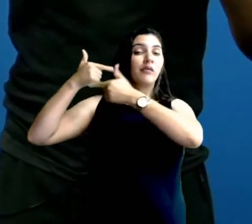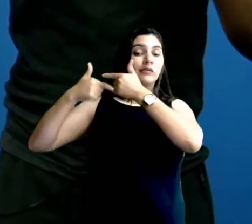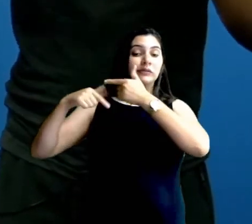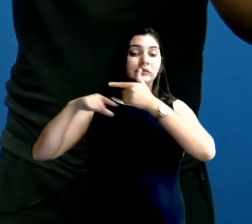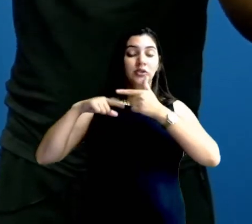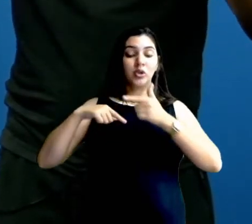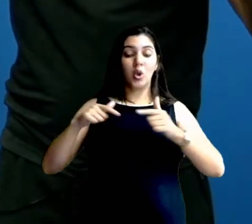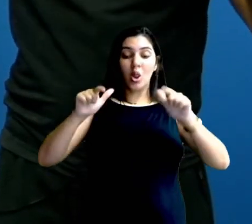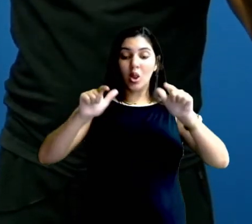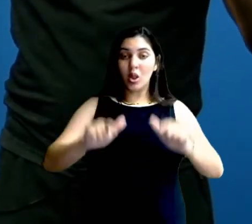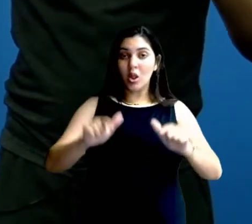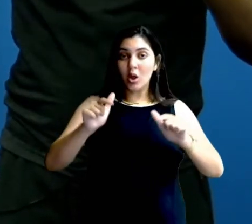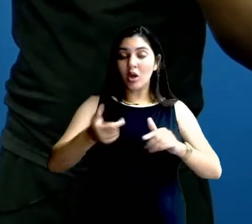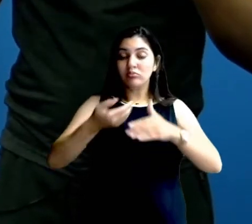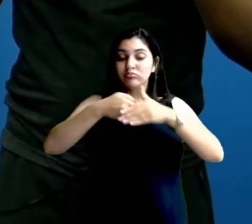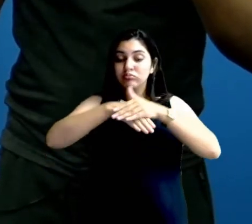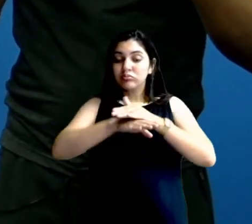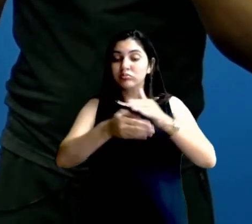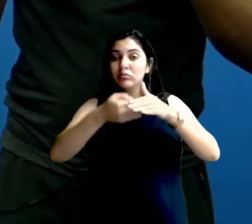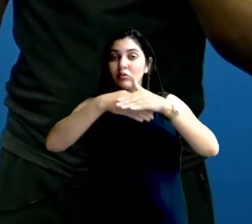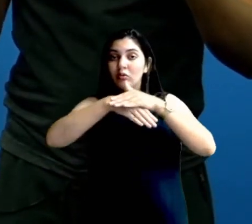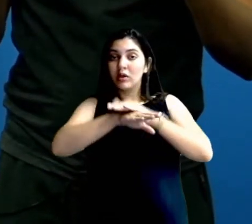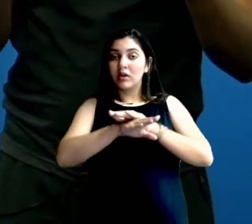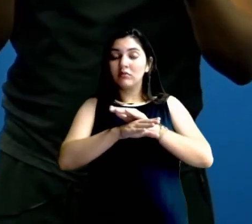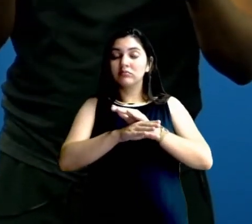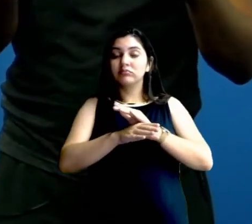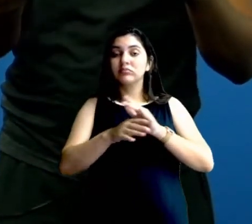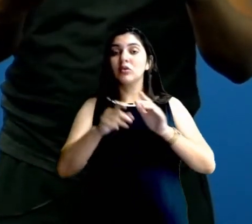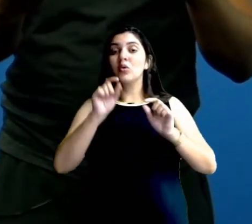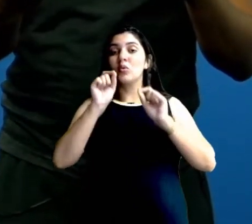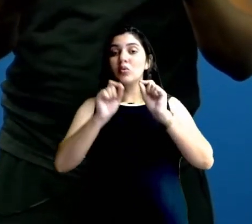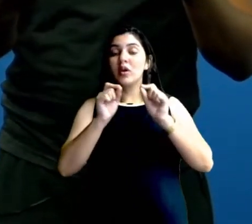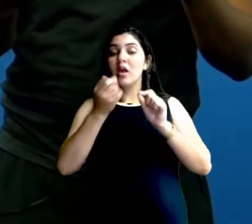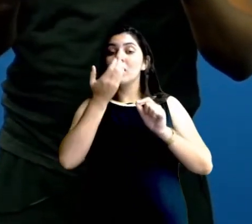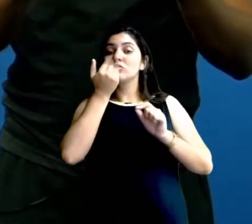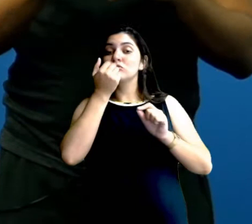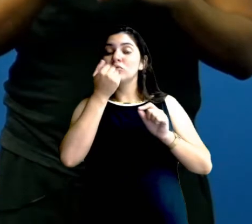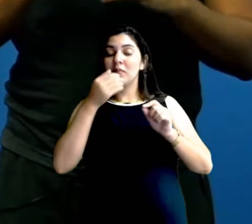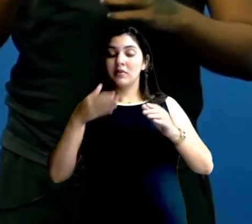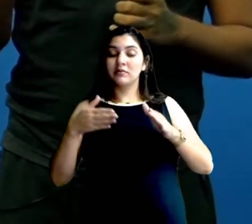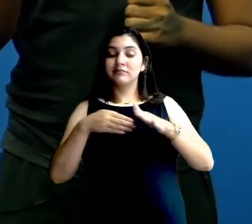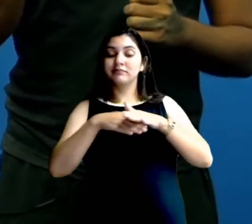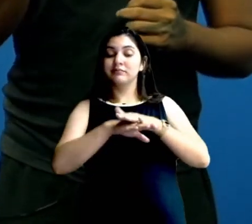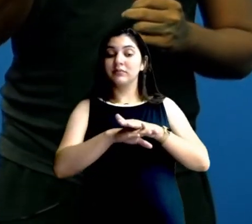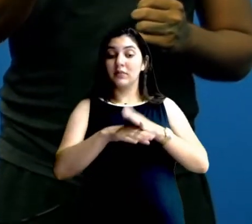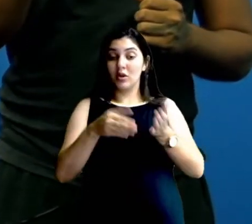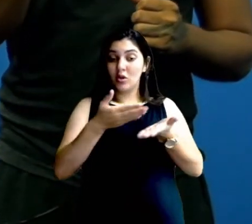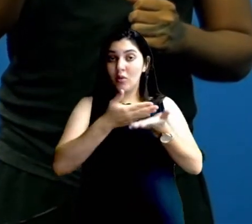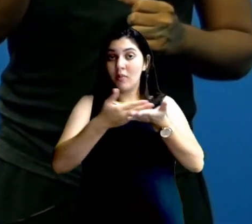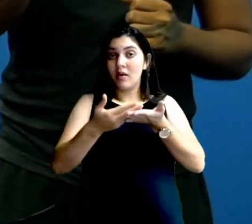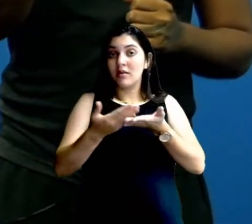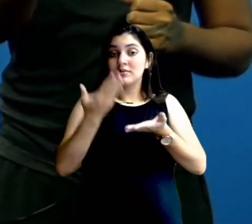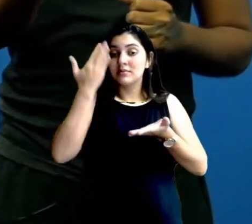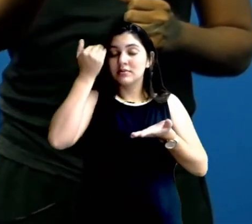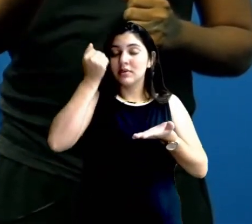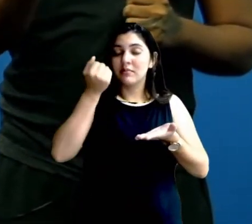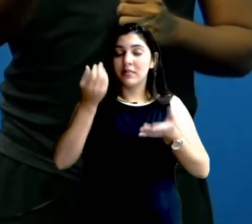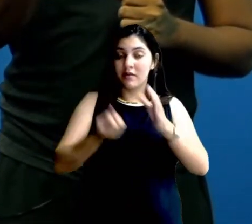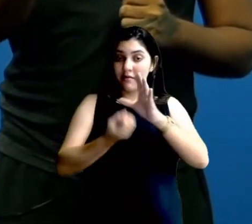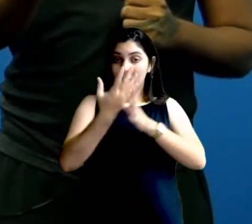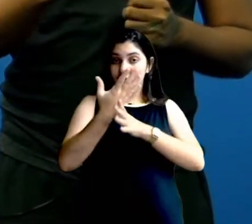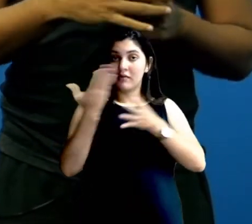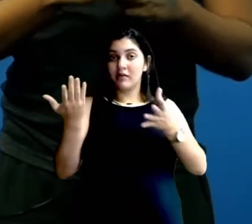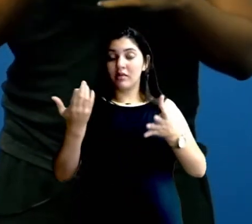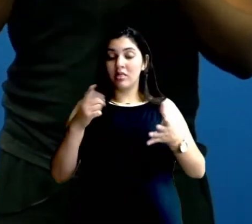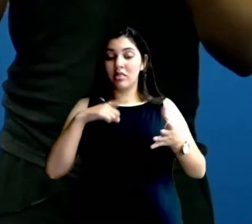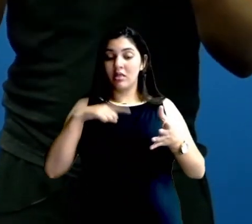Poços aonde Eles guardavam Aonde eles colocavam seus cereais allidem Então a partir dessa descoberta desses postos